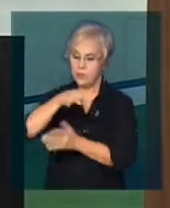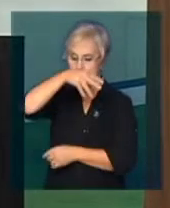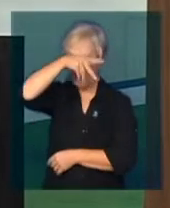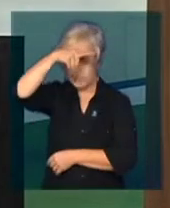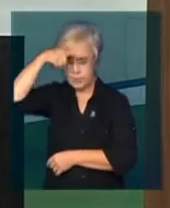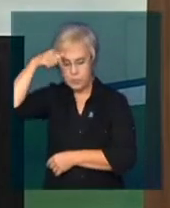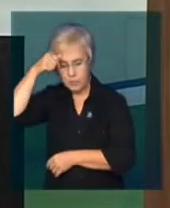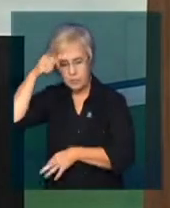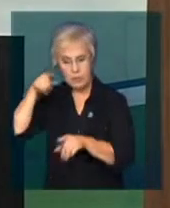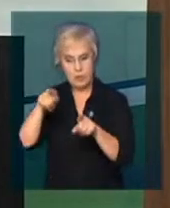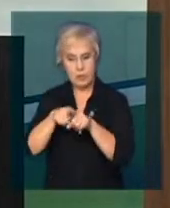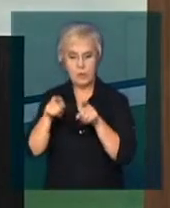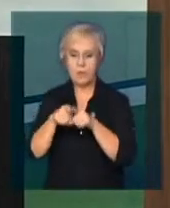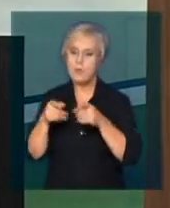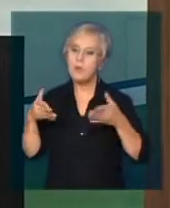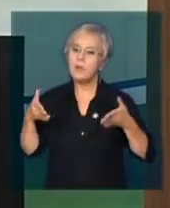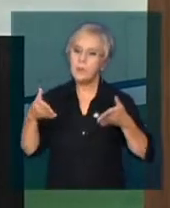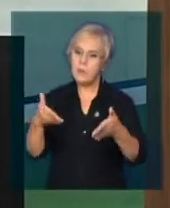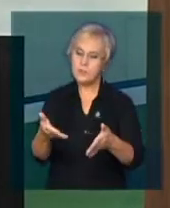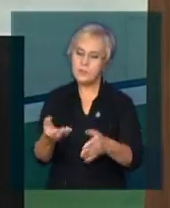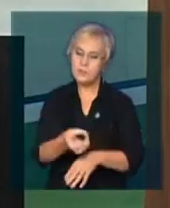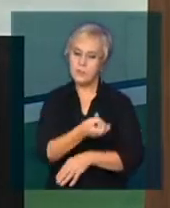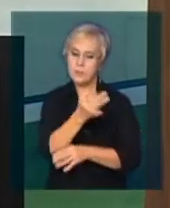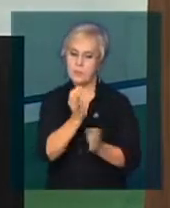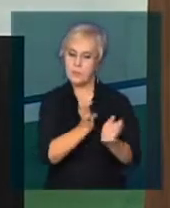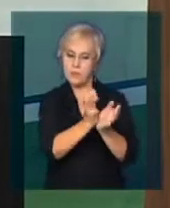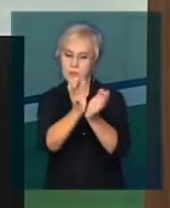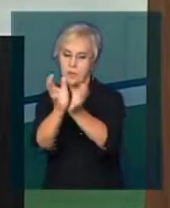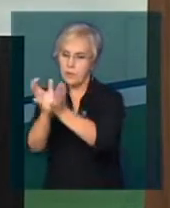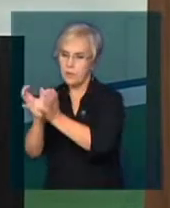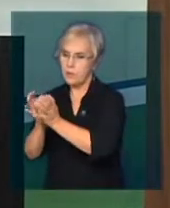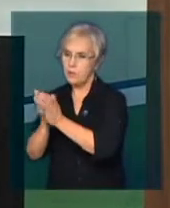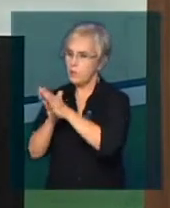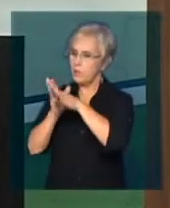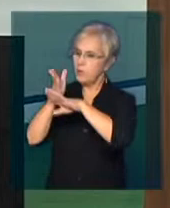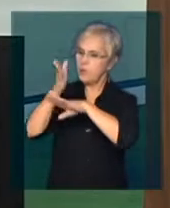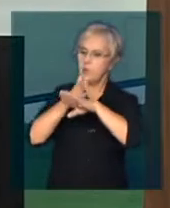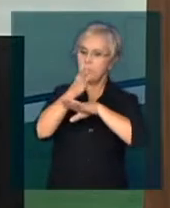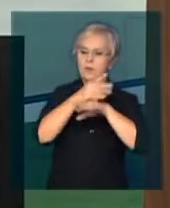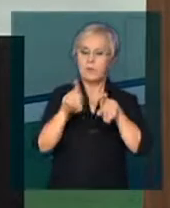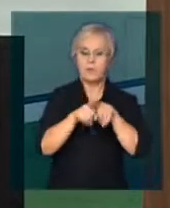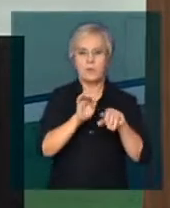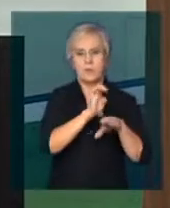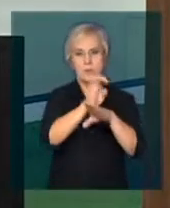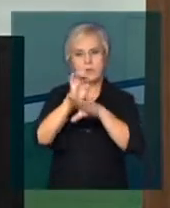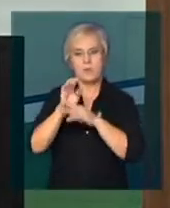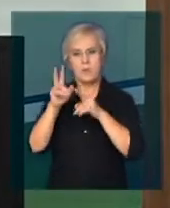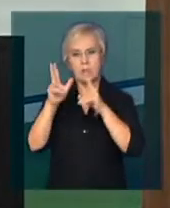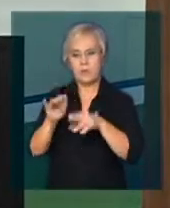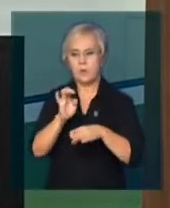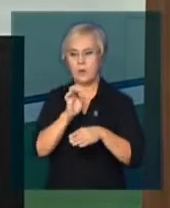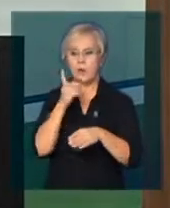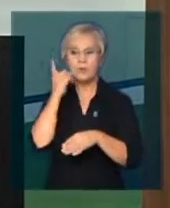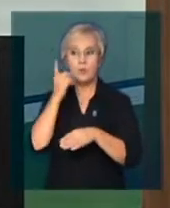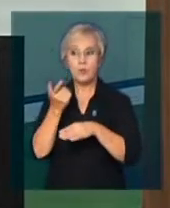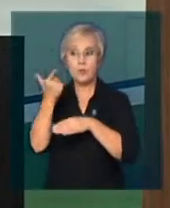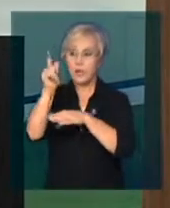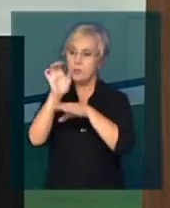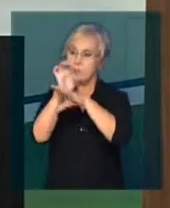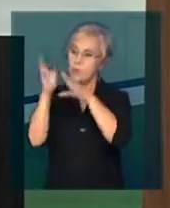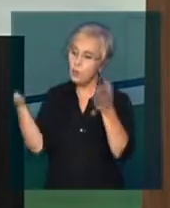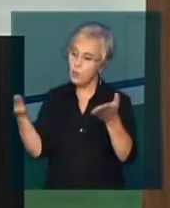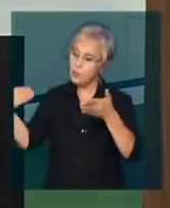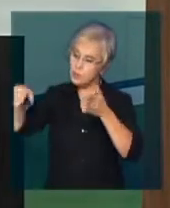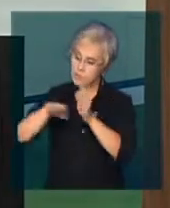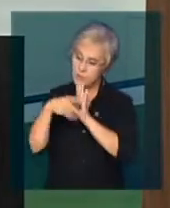disso, participa de outras câmaras itinerantes em outros estados, como vem deputados de outros estados aqui participarem